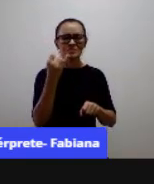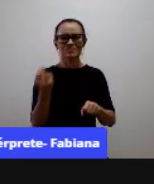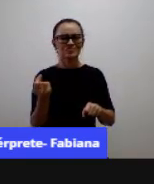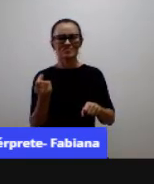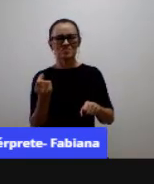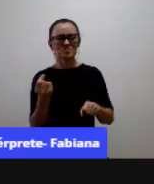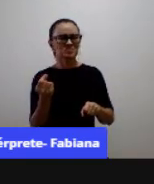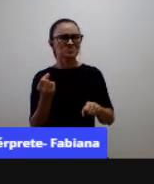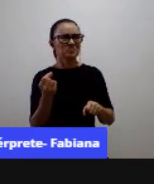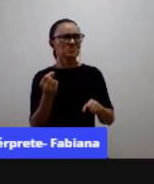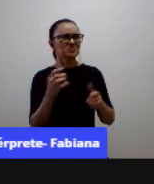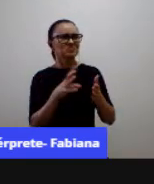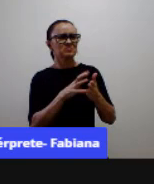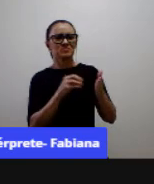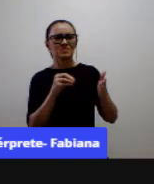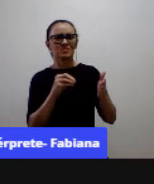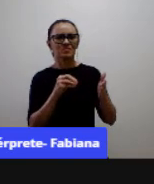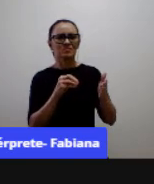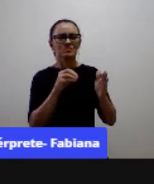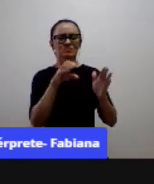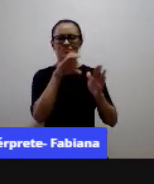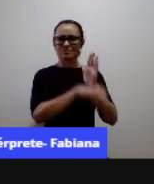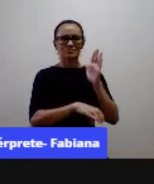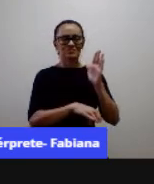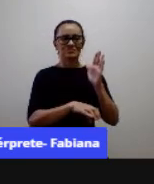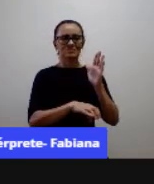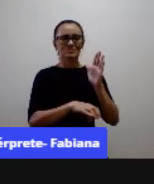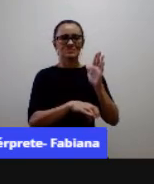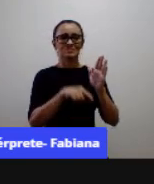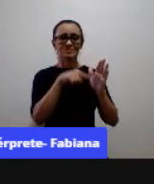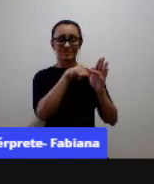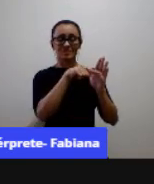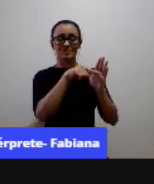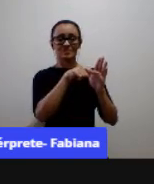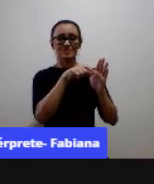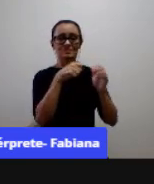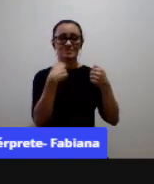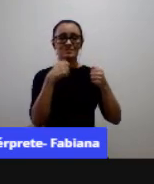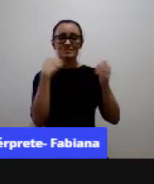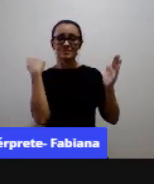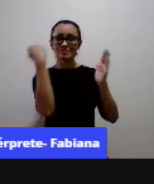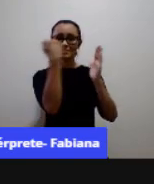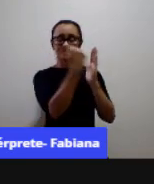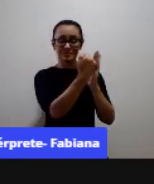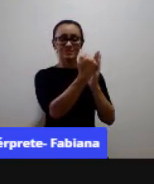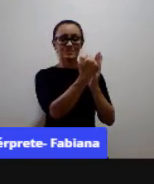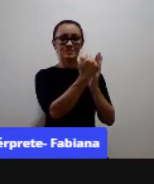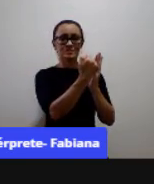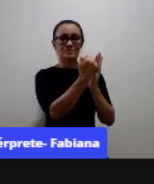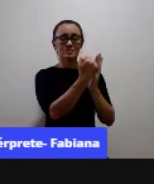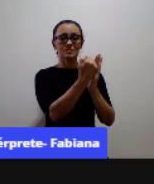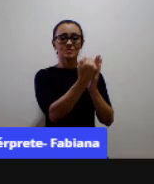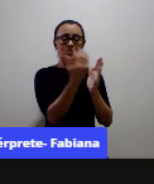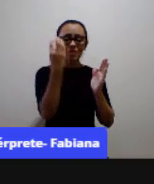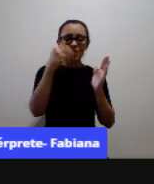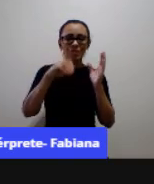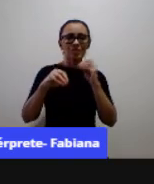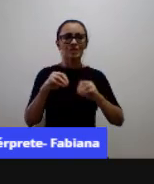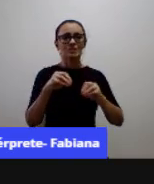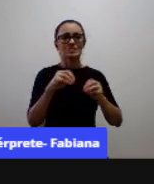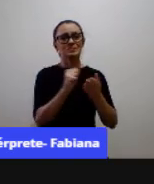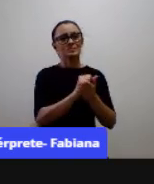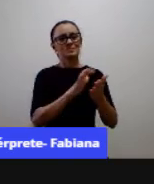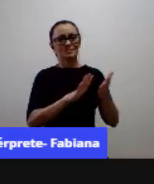facilitar essa situação de execução para essa criança. Isso é empobrecer o currículo. Você